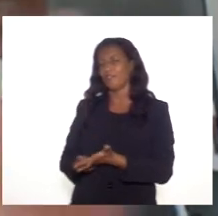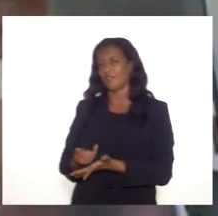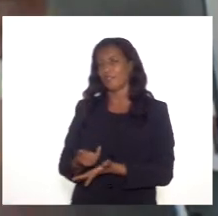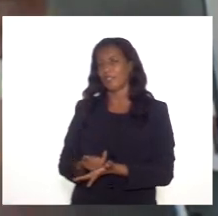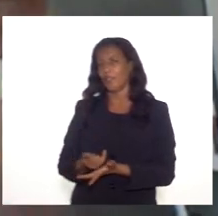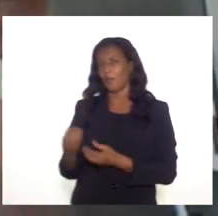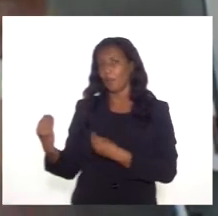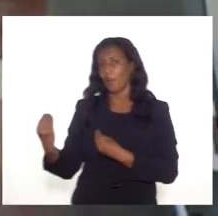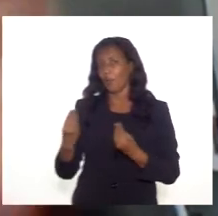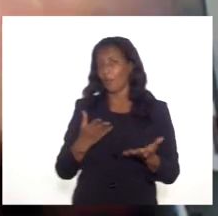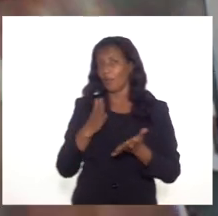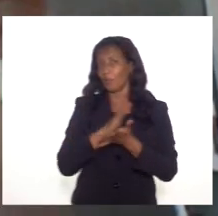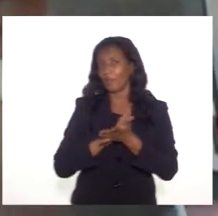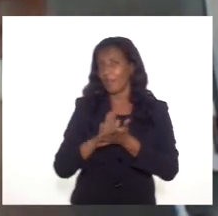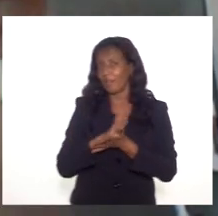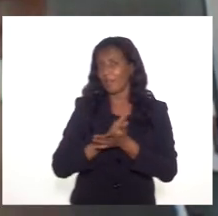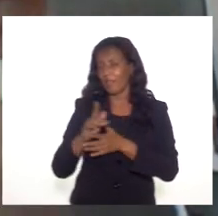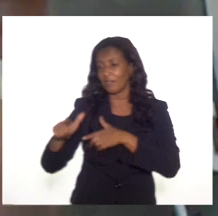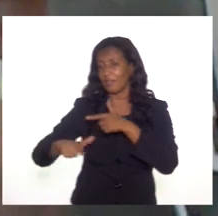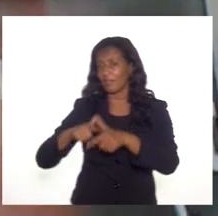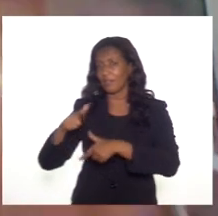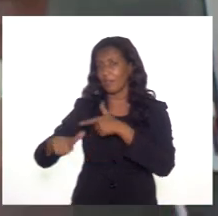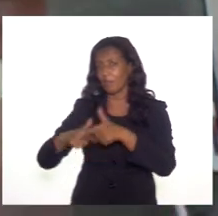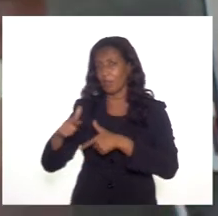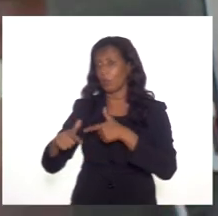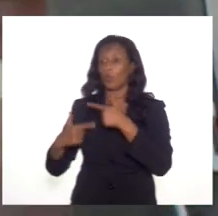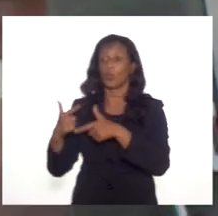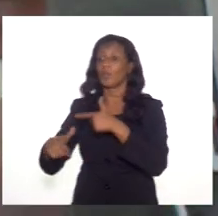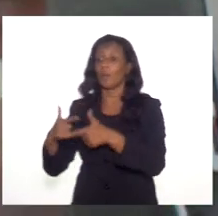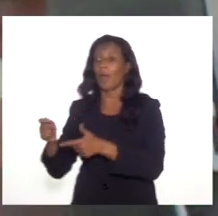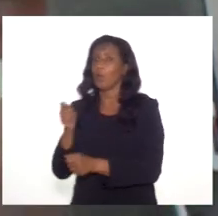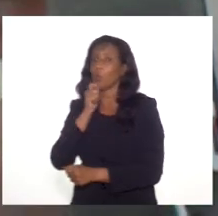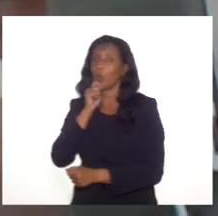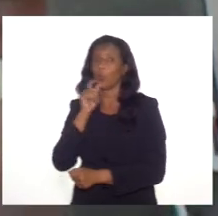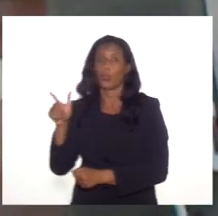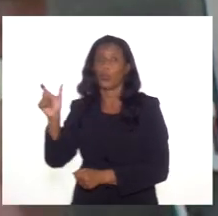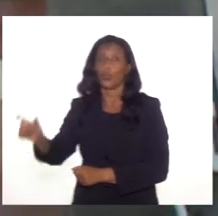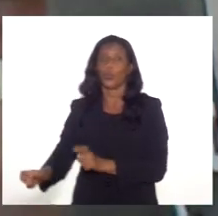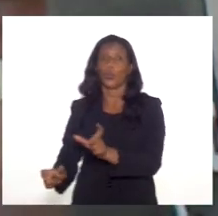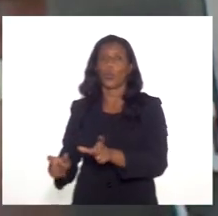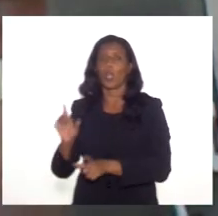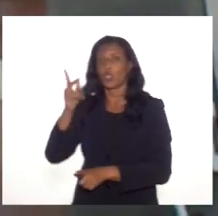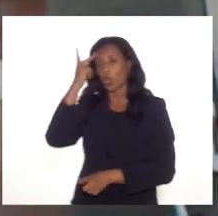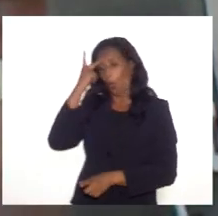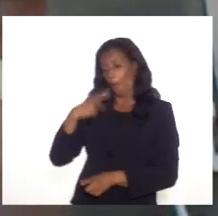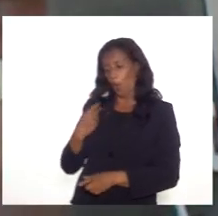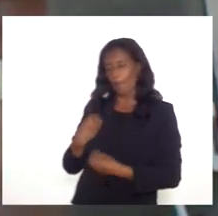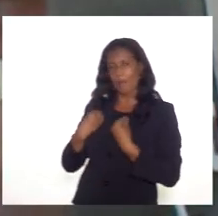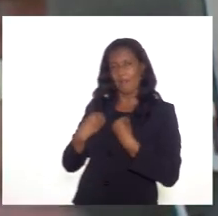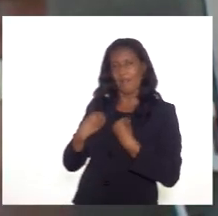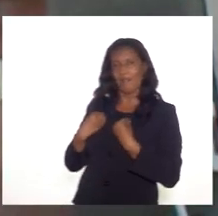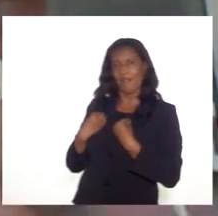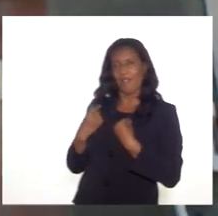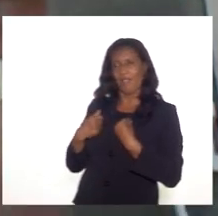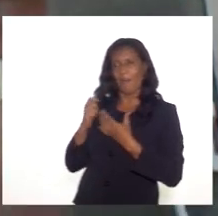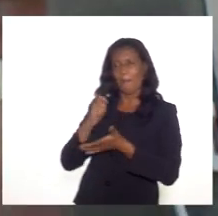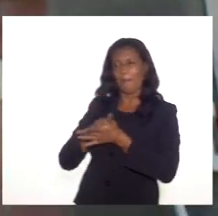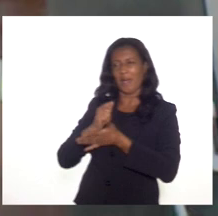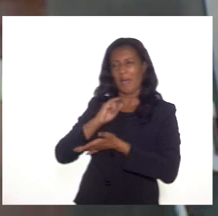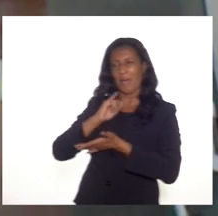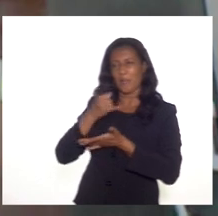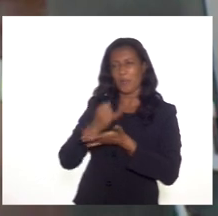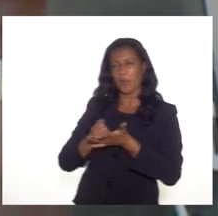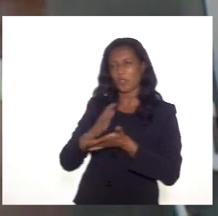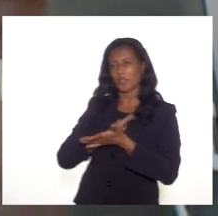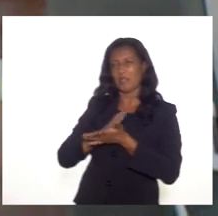nada ao trabalhador, melhor dizer, não geram emprego nenhum. Está certo? Ela só tem incentivo fiscal, mas que não gera emprego